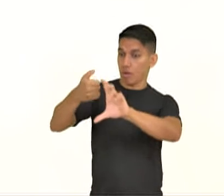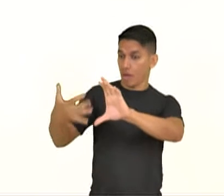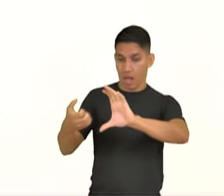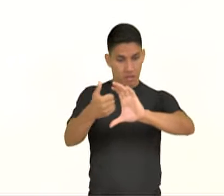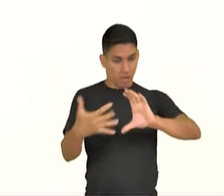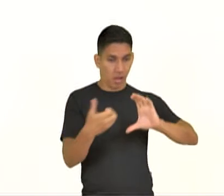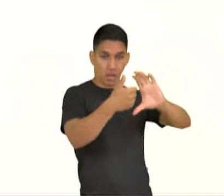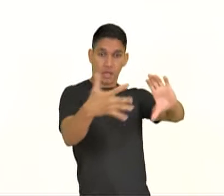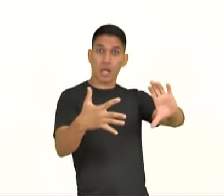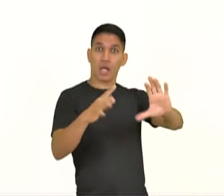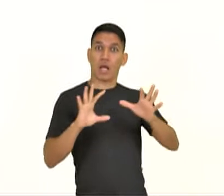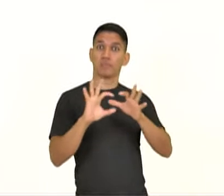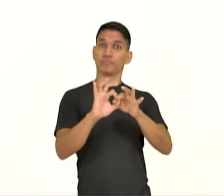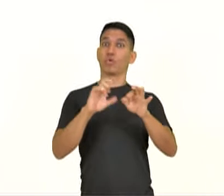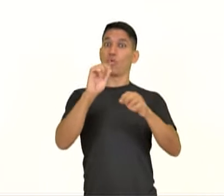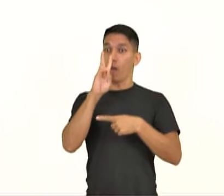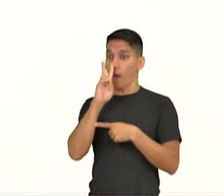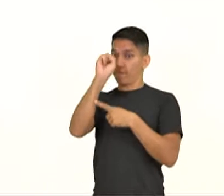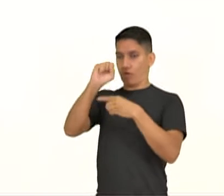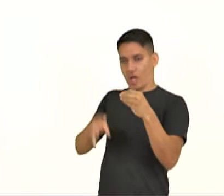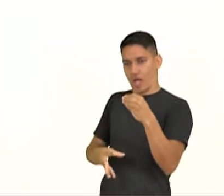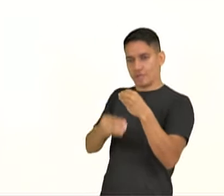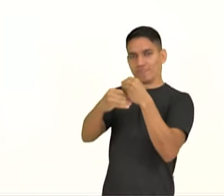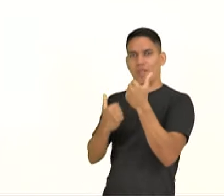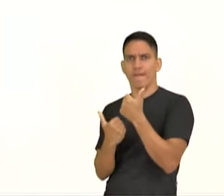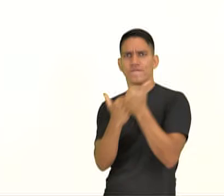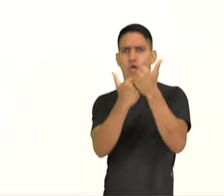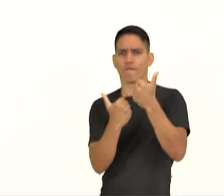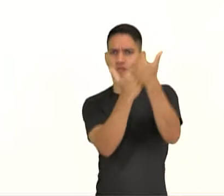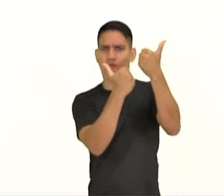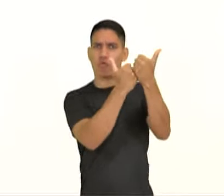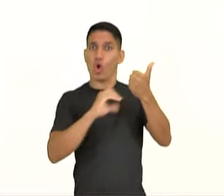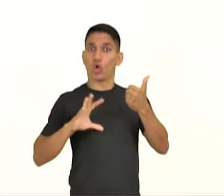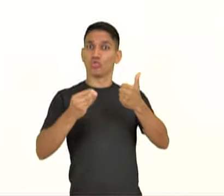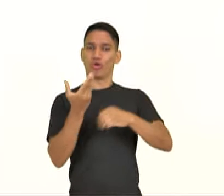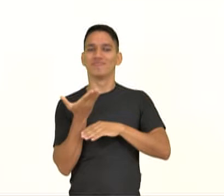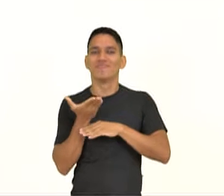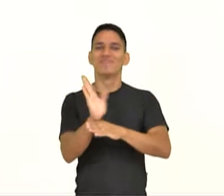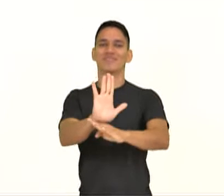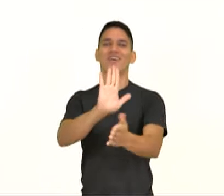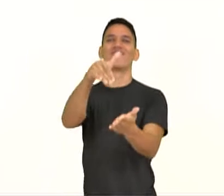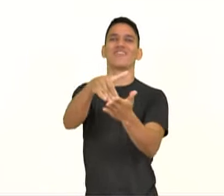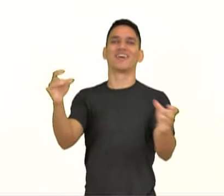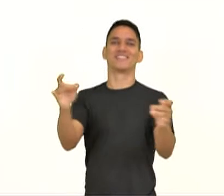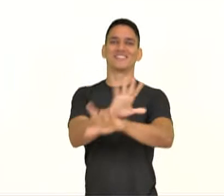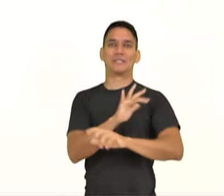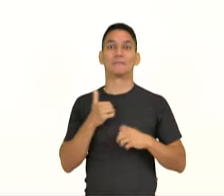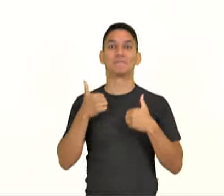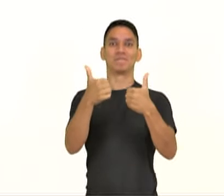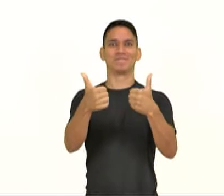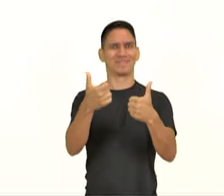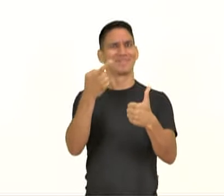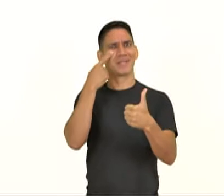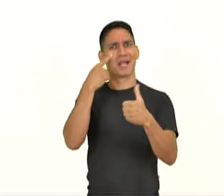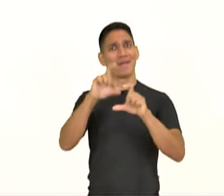a força que contribui para que todos se sintam contemplados com o resultado final. Olha que legal essa